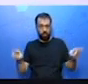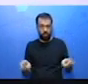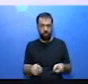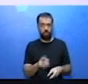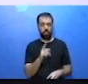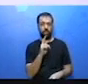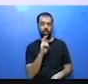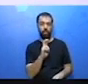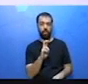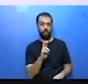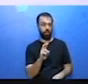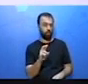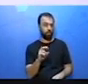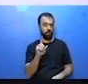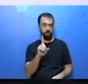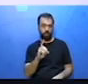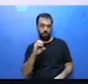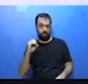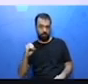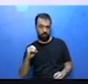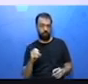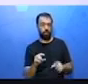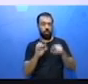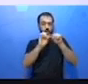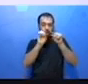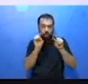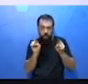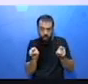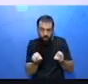é limitada por essas duas, que a área é amarelo.